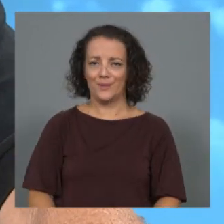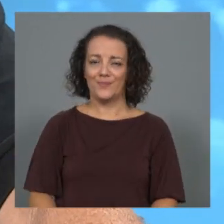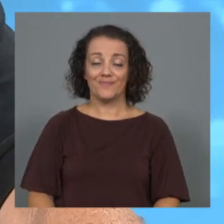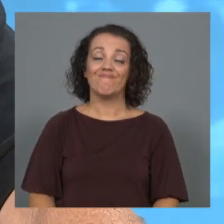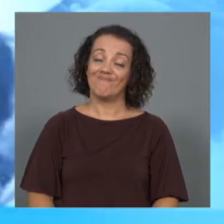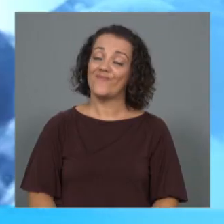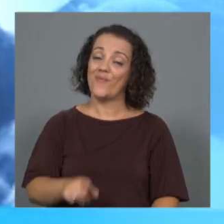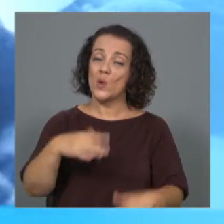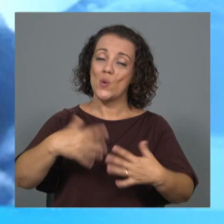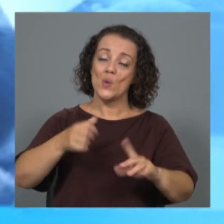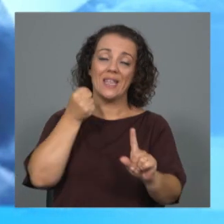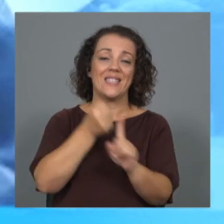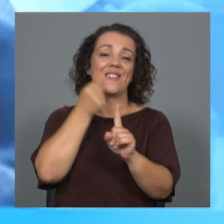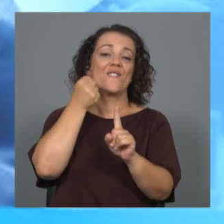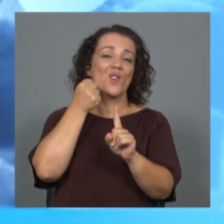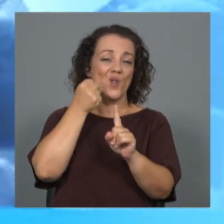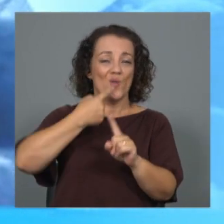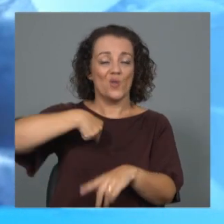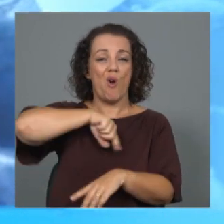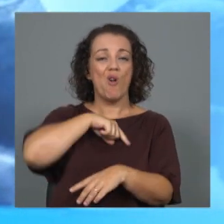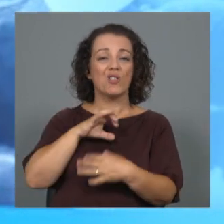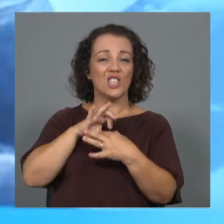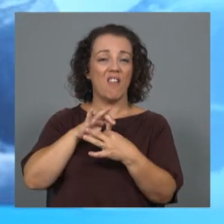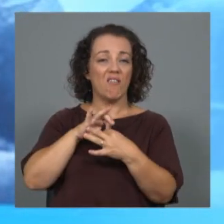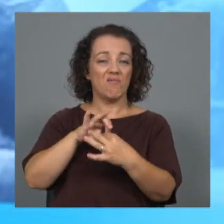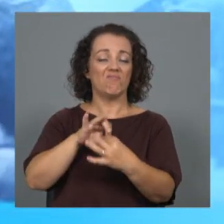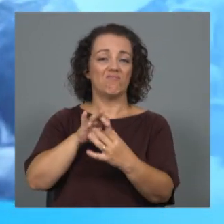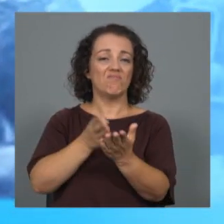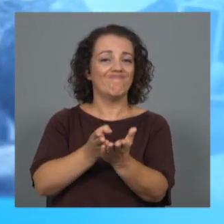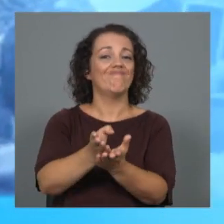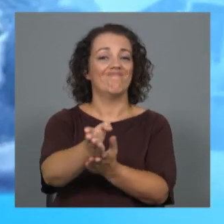É um desafio que nos liga continuamente. Não podemos também ficar